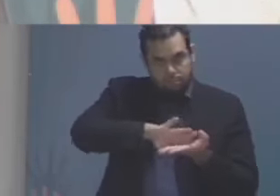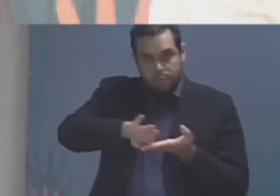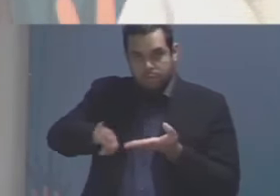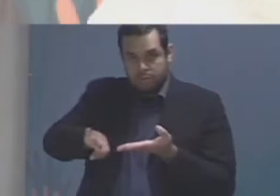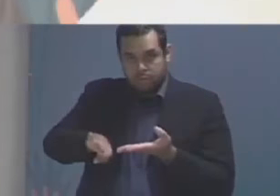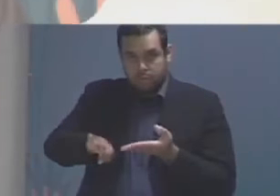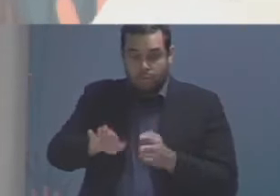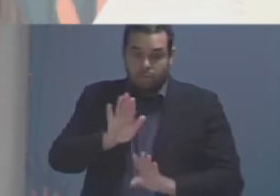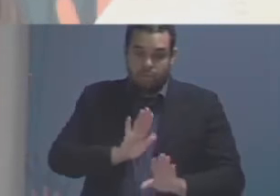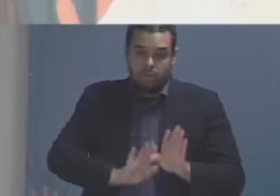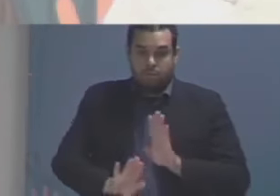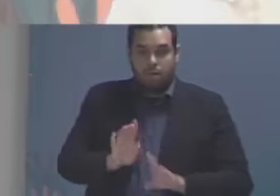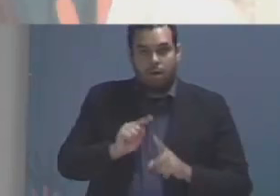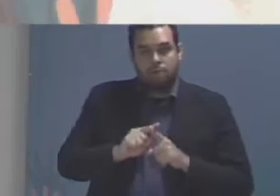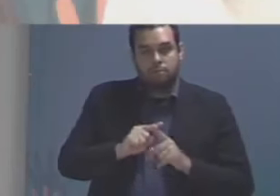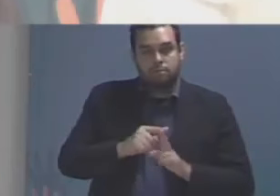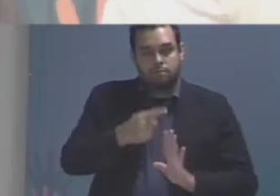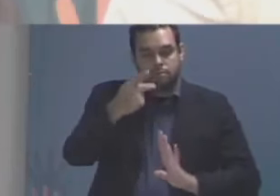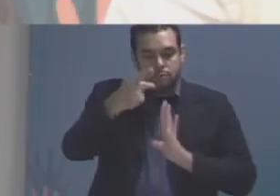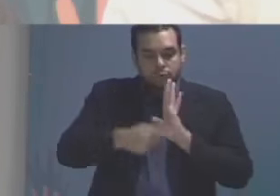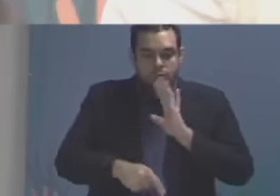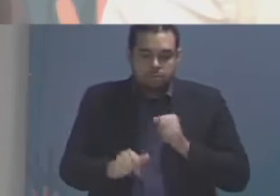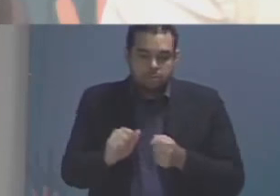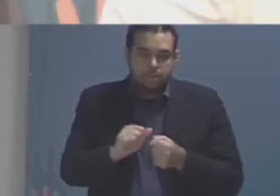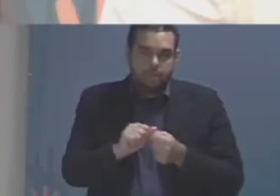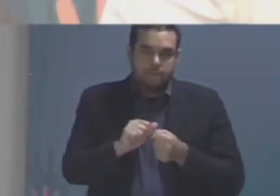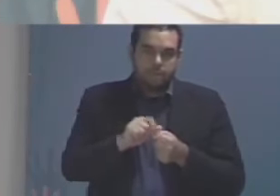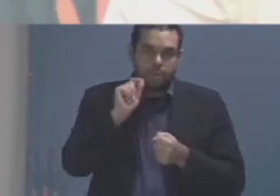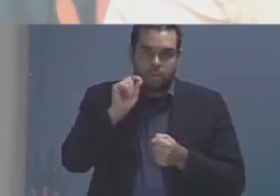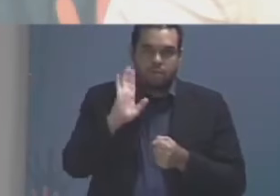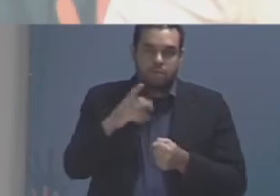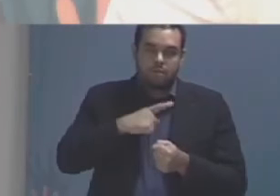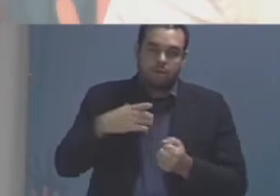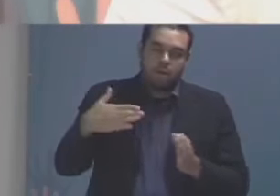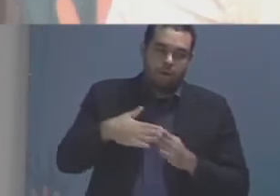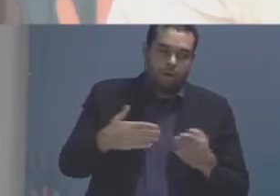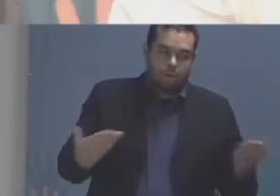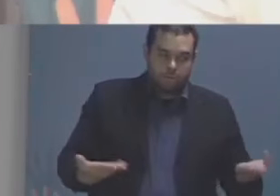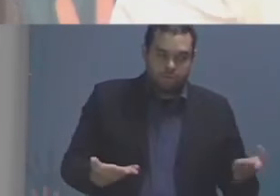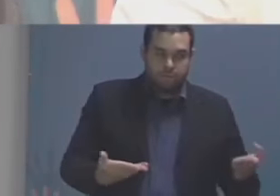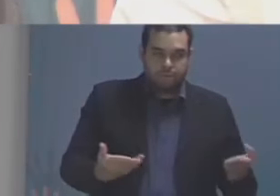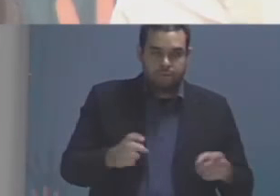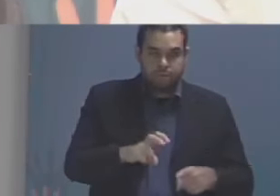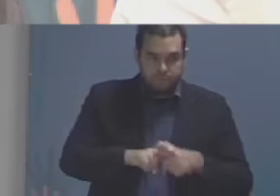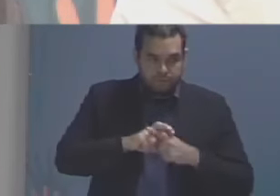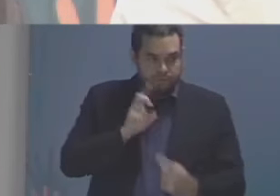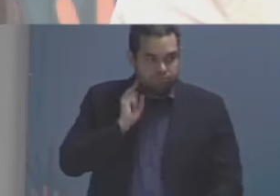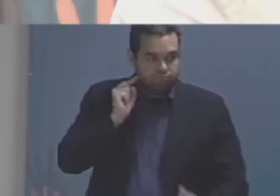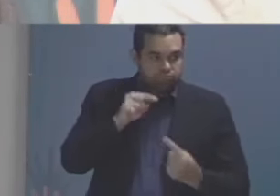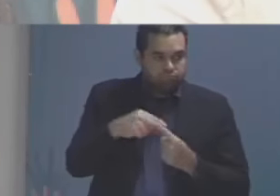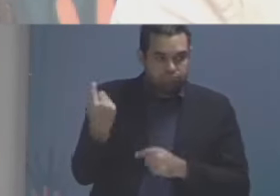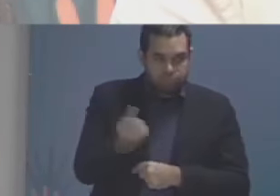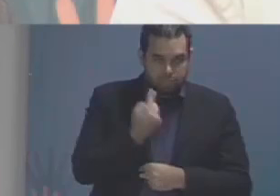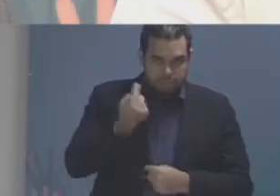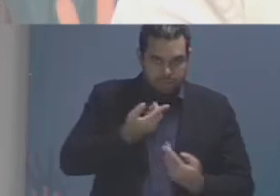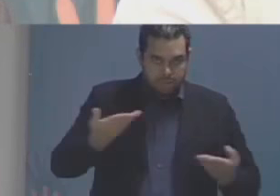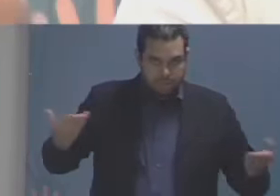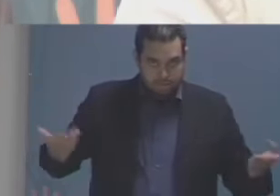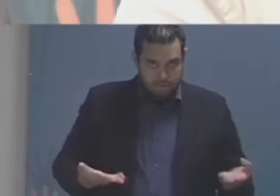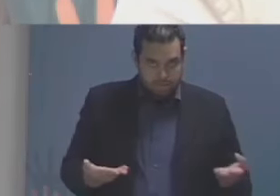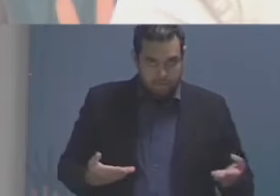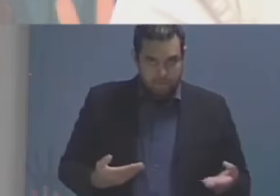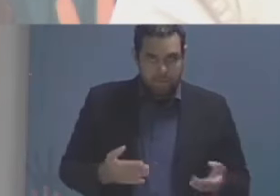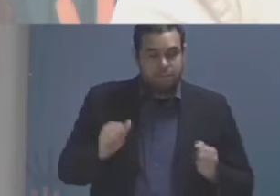pautar, quando formos elaborar os projetos, a partir daquilo que está construído, gostemos ou não. Então, nesse sentido, nós da atual gestão